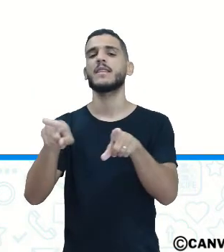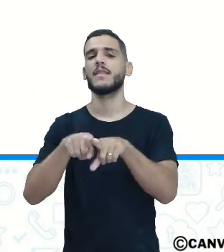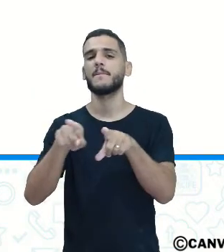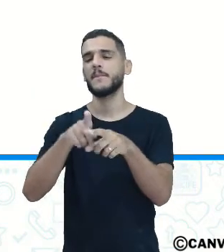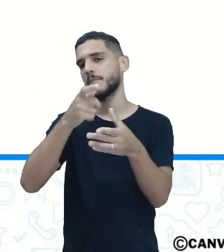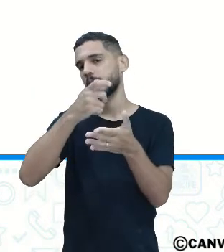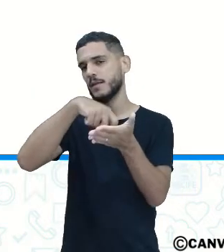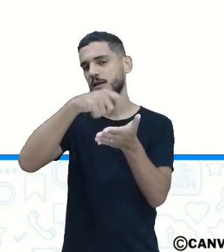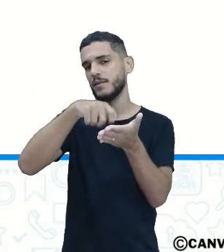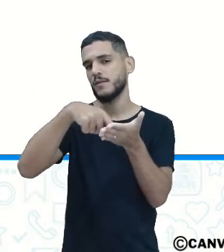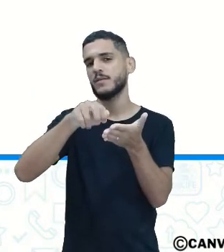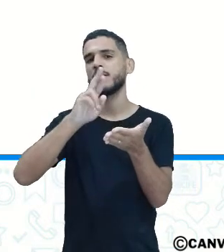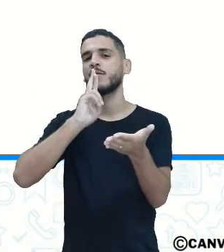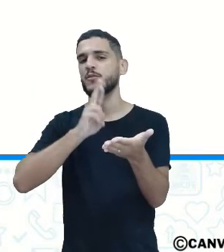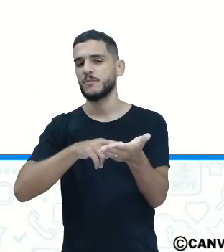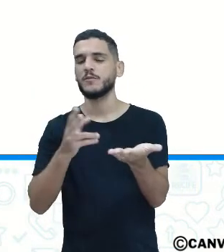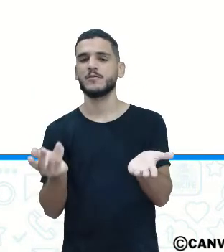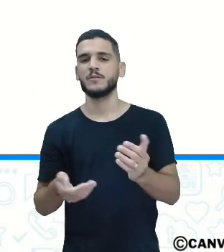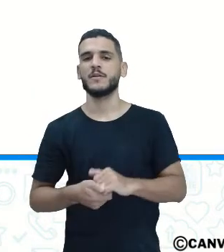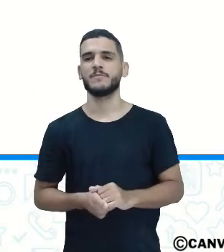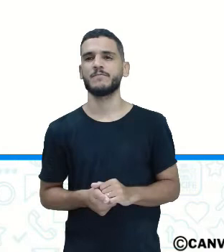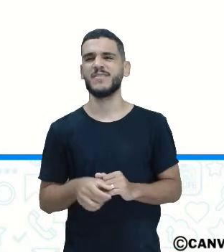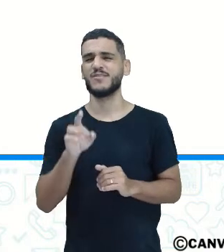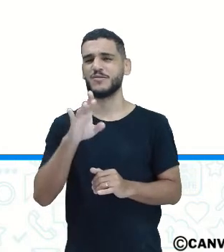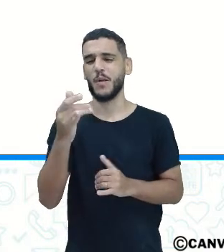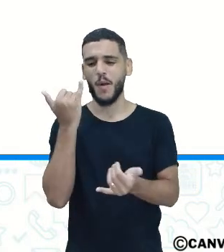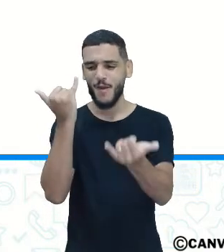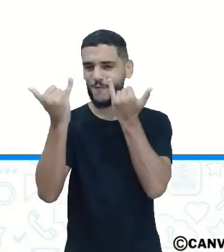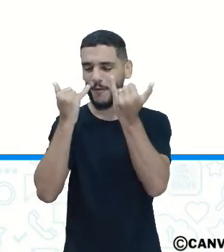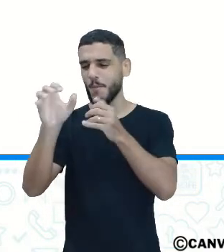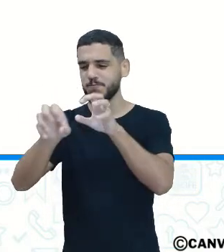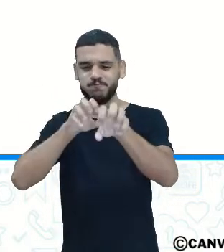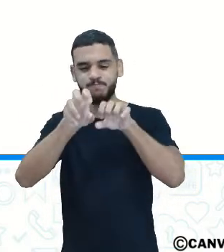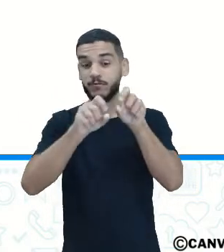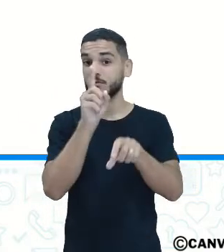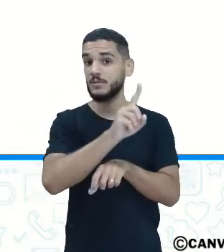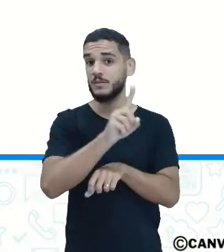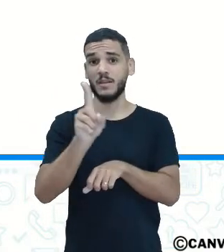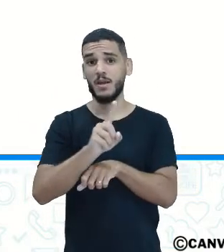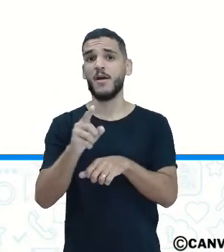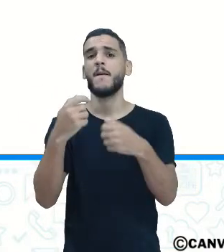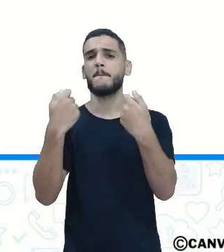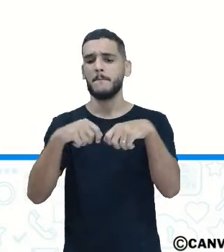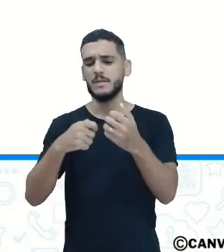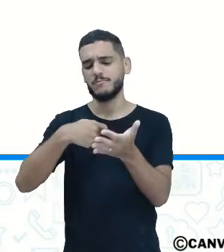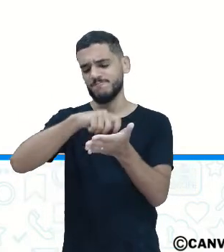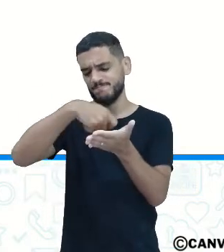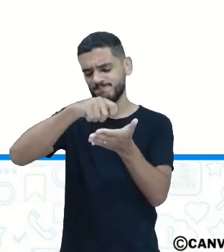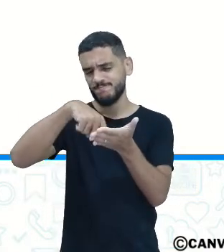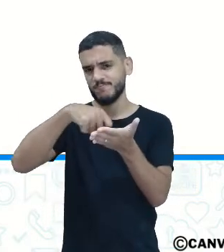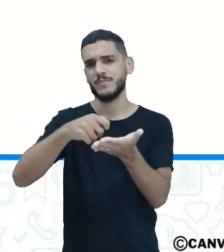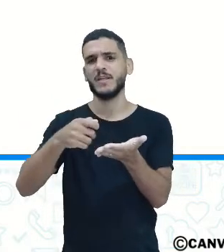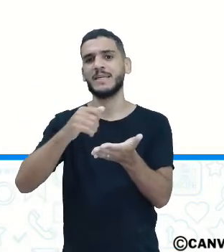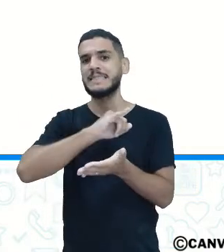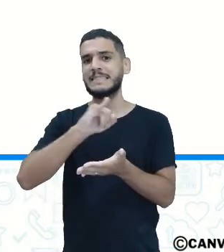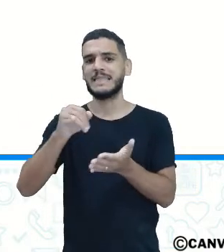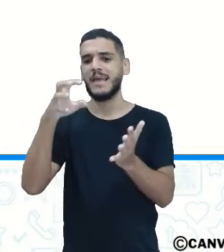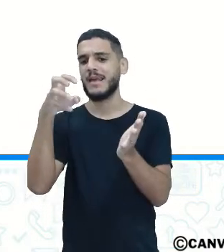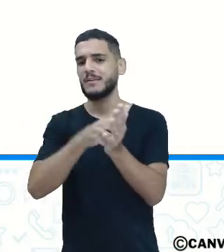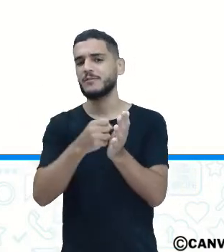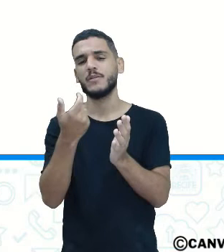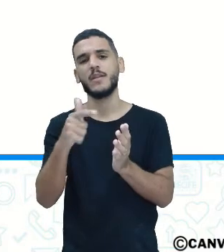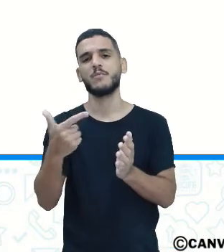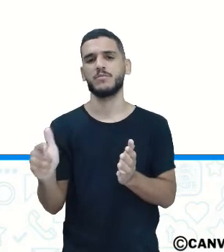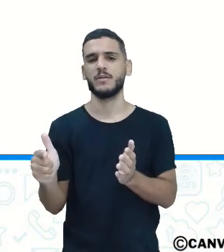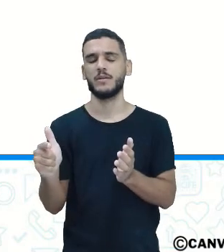preciso não só ir atrás das informações, dos dados, mas também eu preciso anotar. Porque se eu não registro no